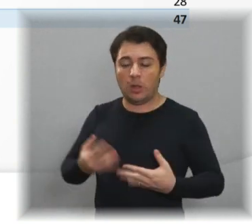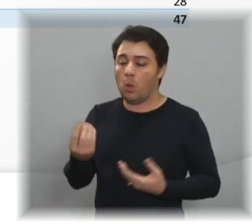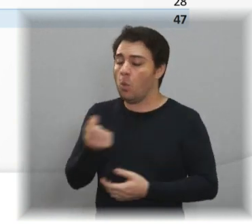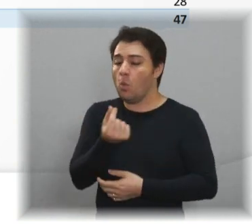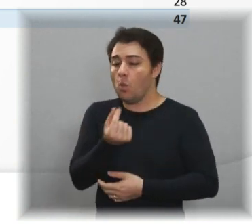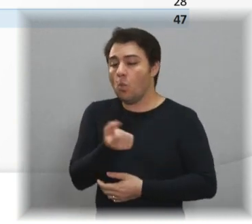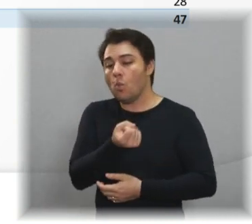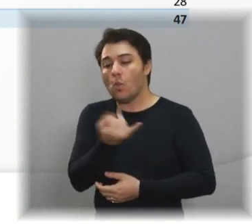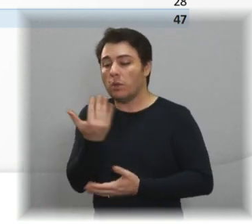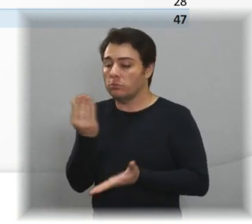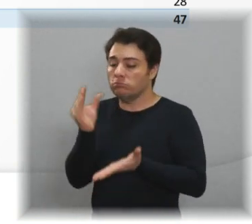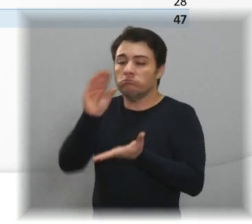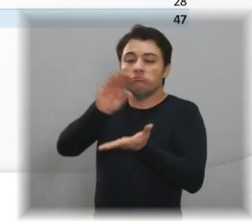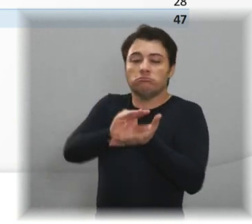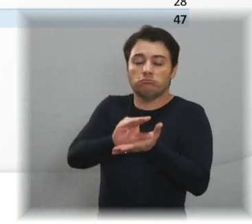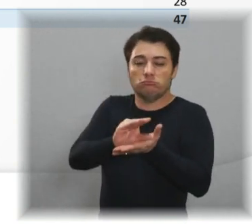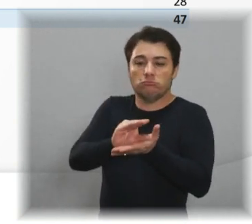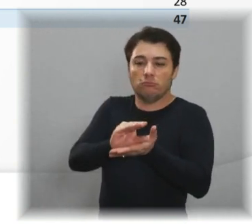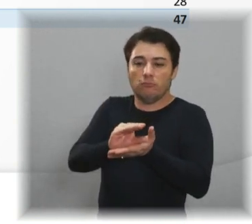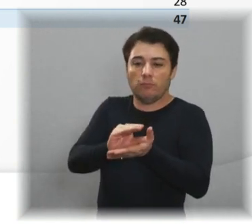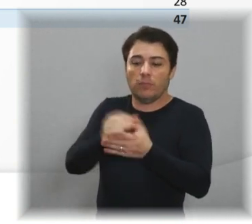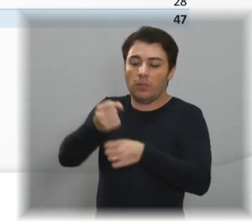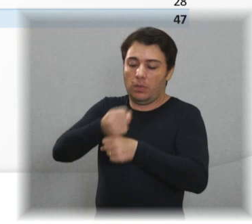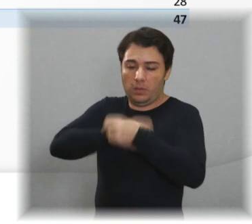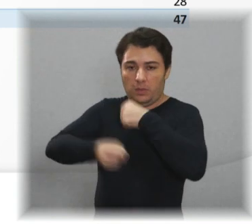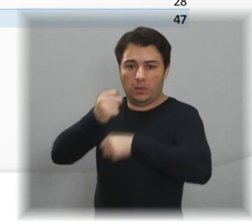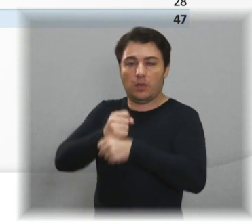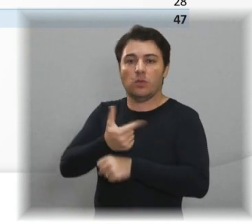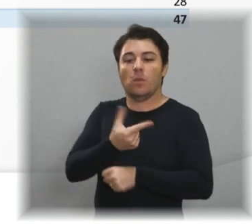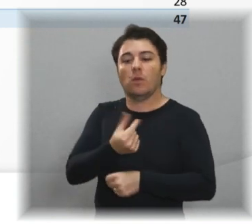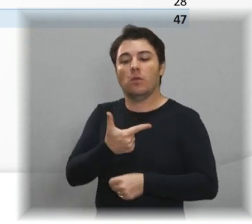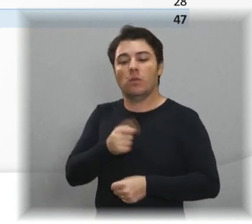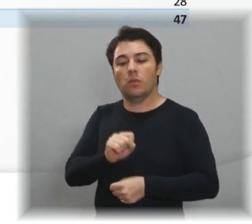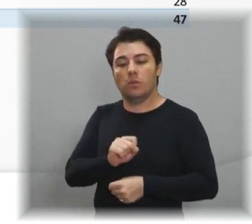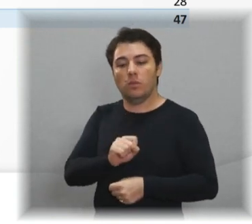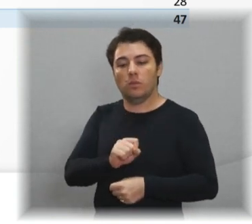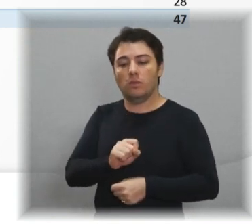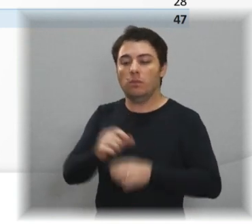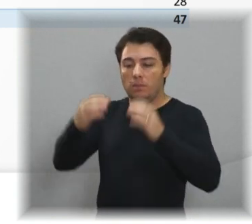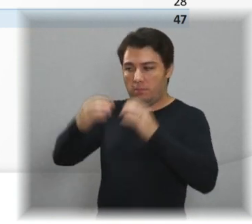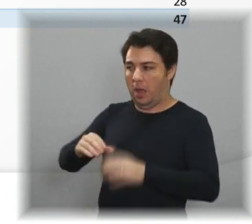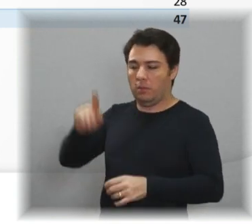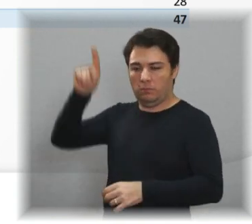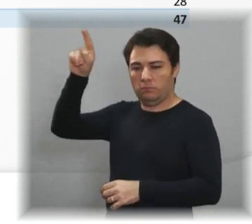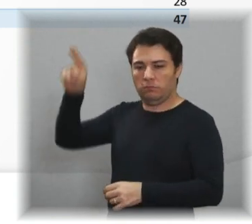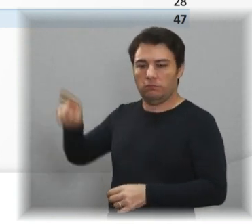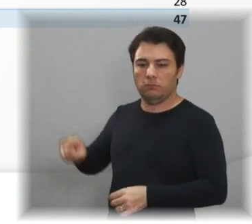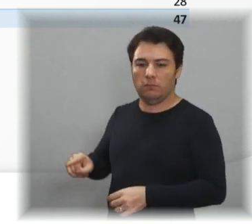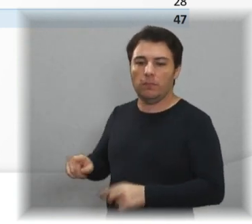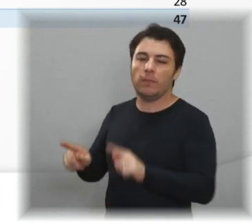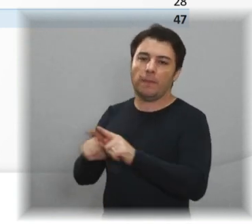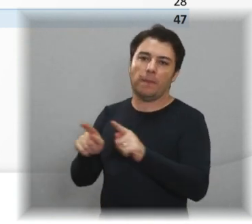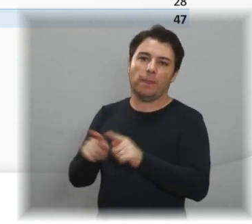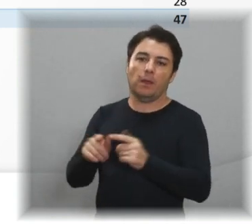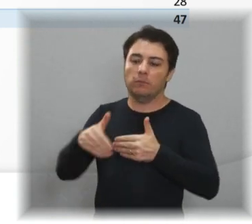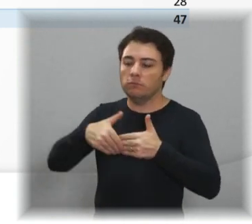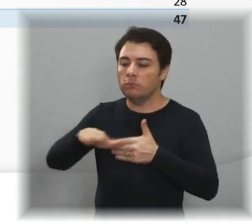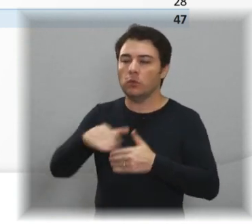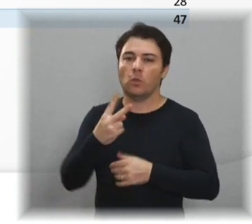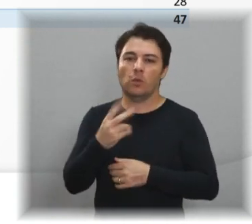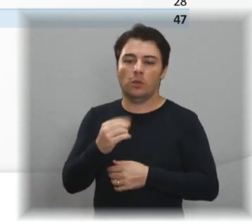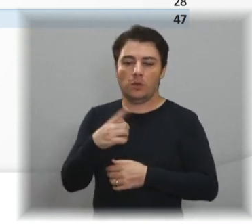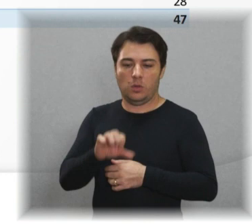investiu é em 2018 no nesses bairros né e 2019